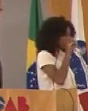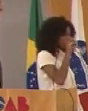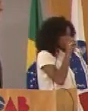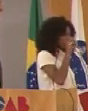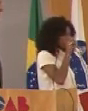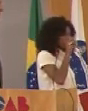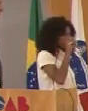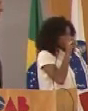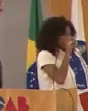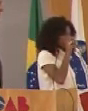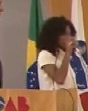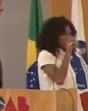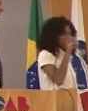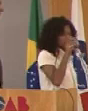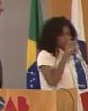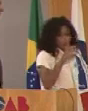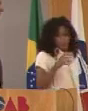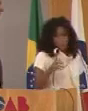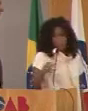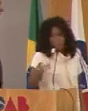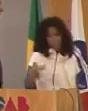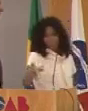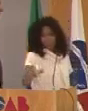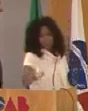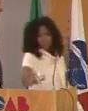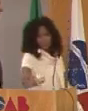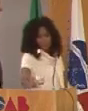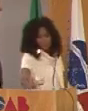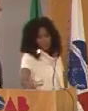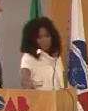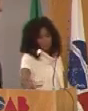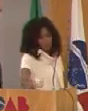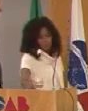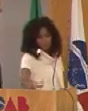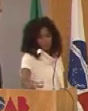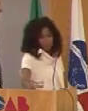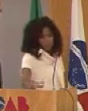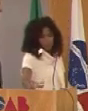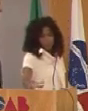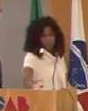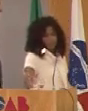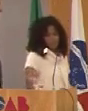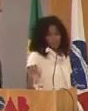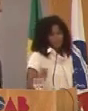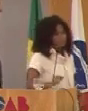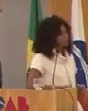mulher é resultante do poder que hoje as mesmas exercem na sociedade